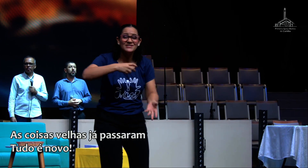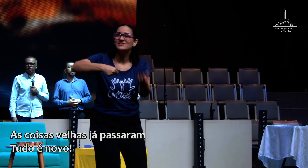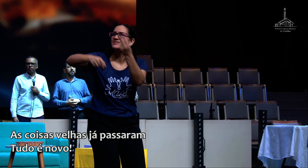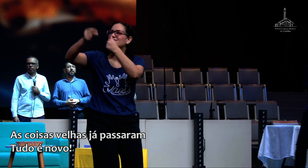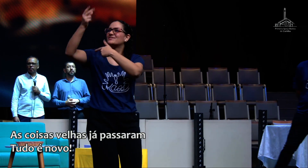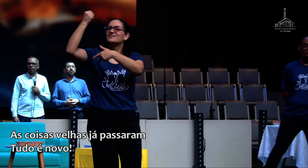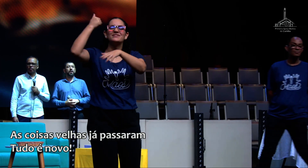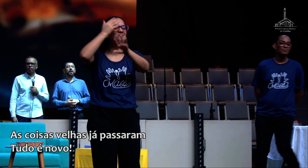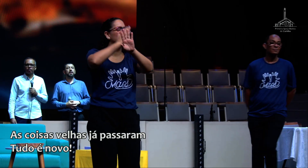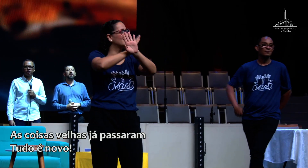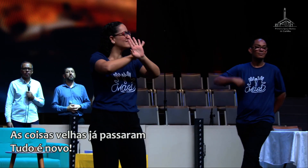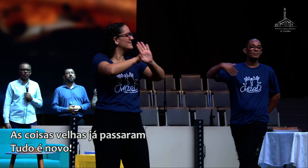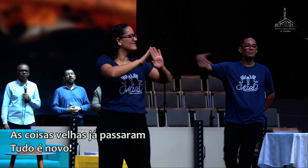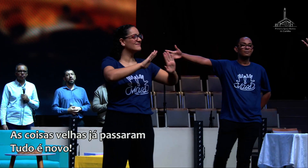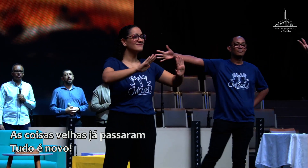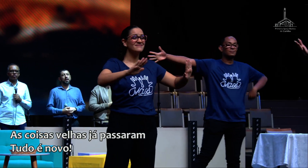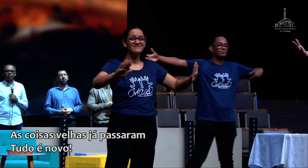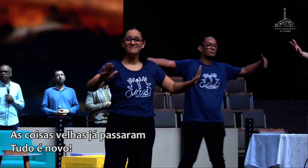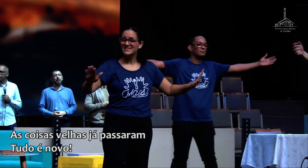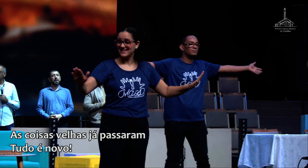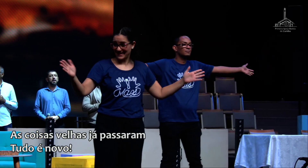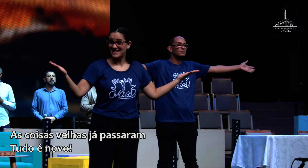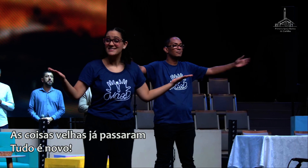as coisas velhas já